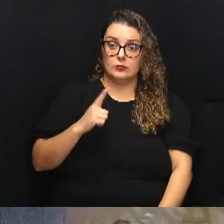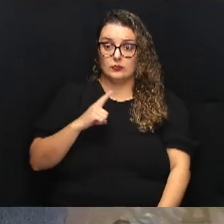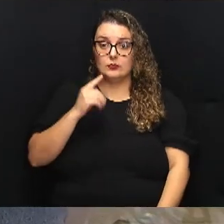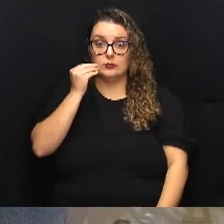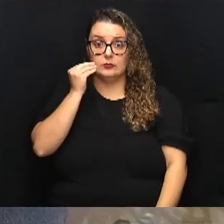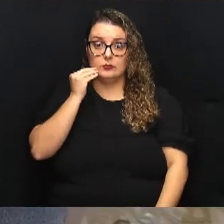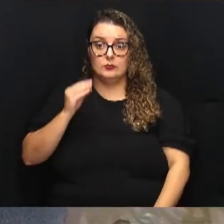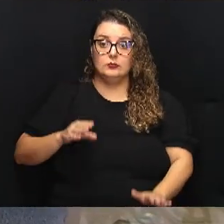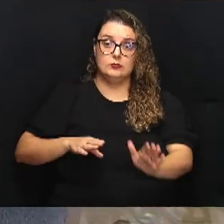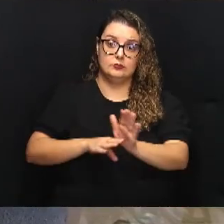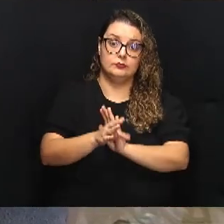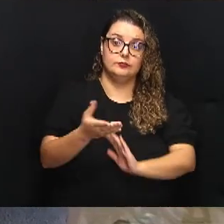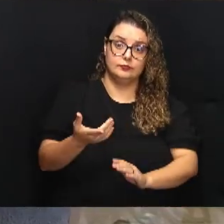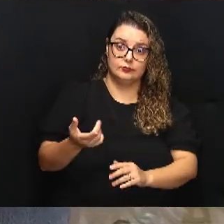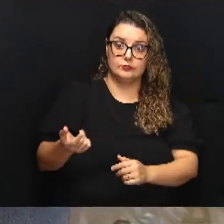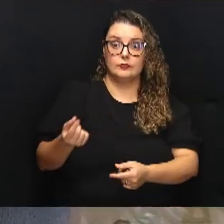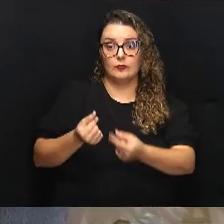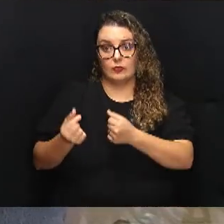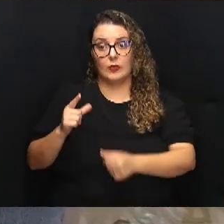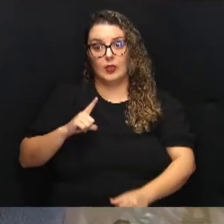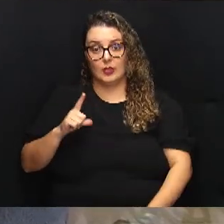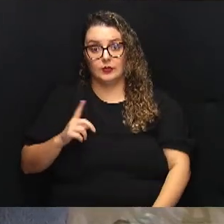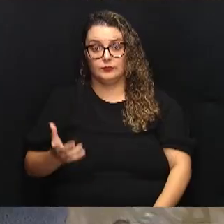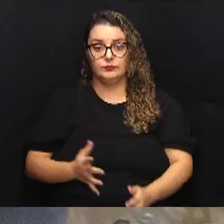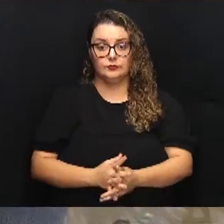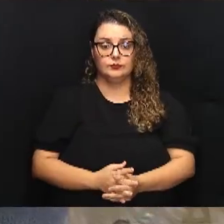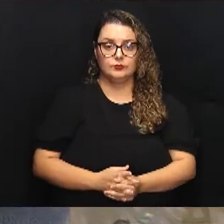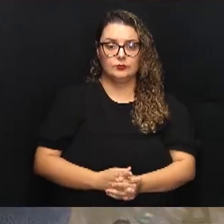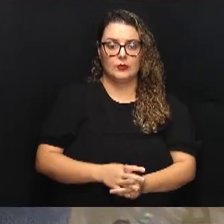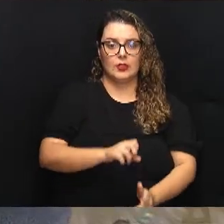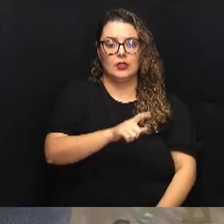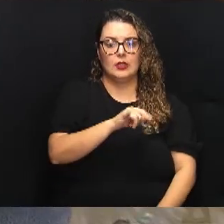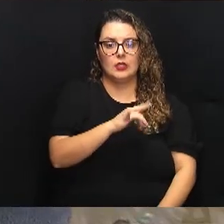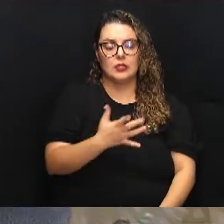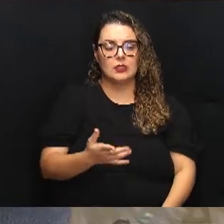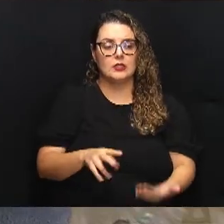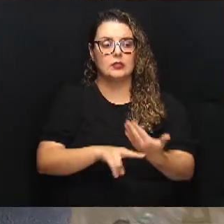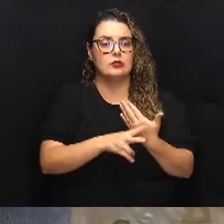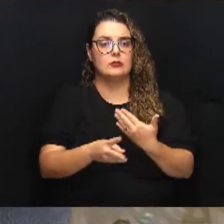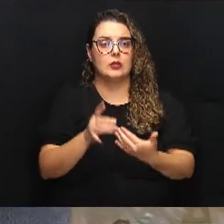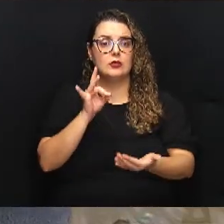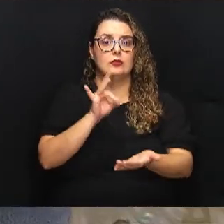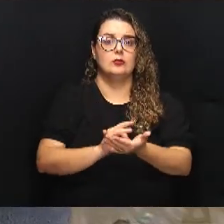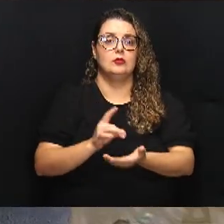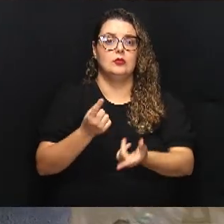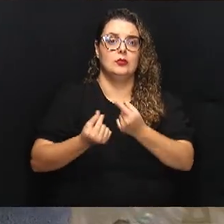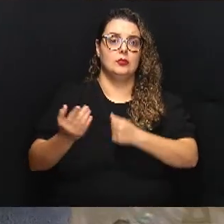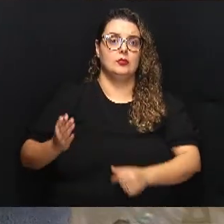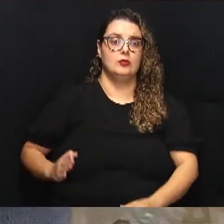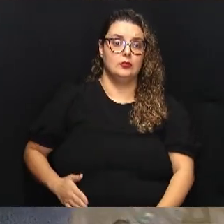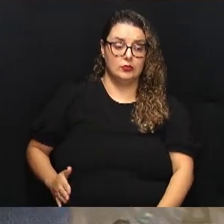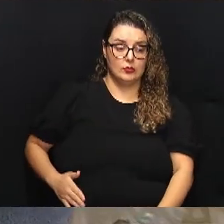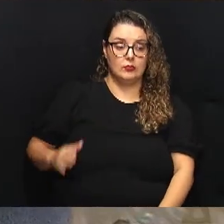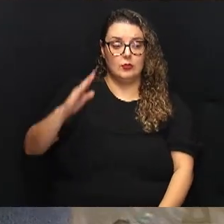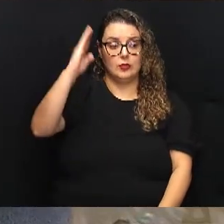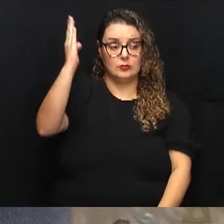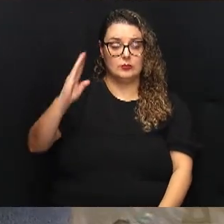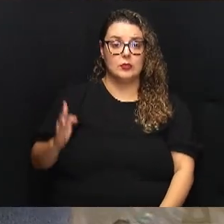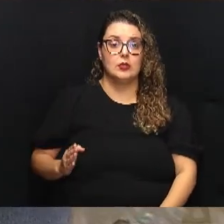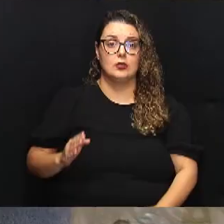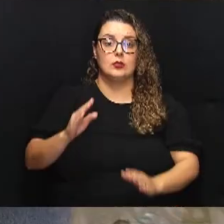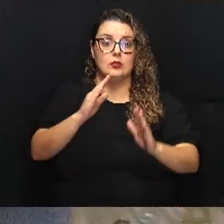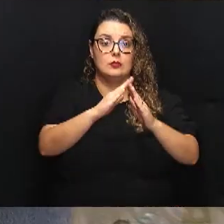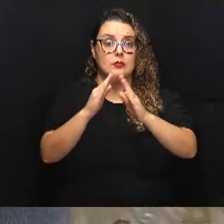o preço e manter a sua lucratividade. E Eli, como que tudo isso, né, impacta realmente no bolso do brasileiro, né, do pessoal que está em casa